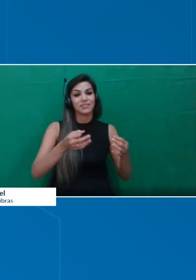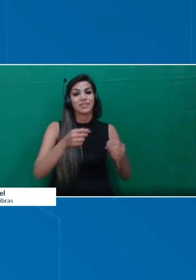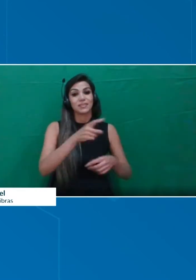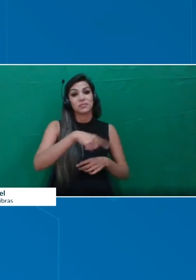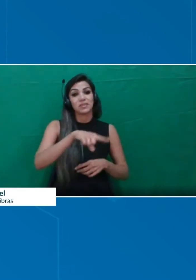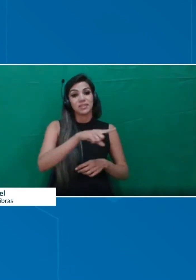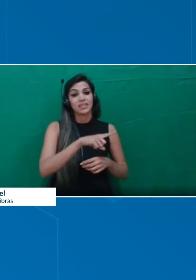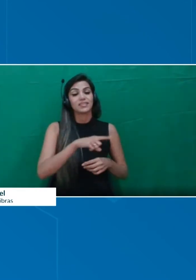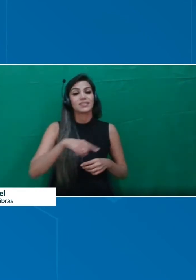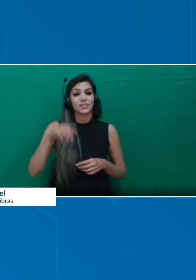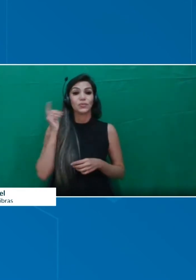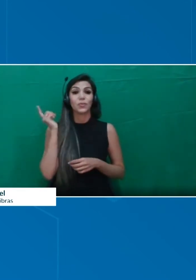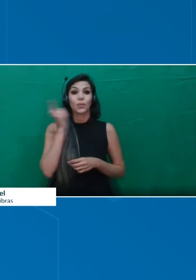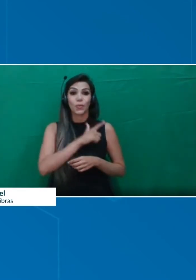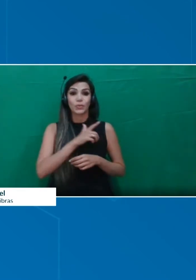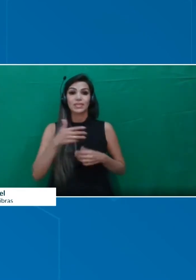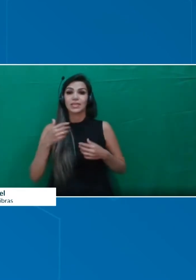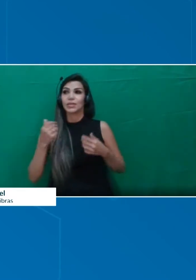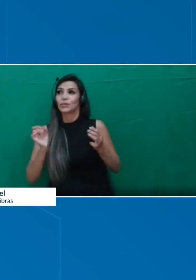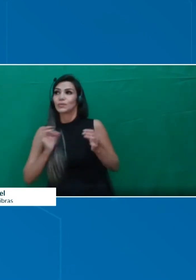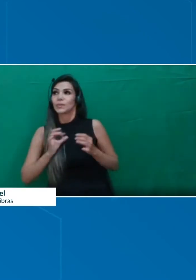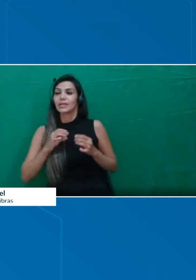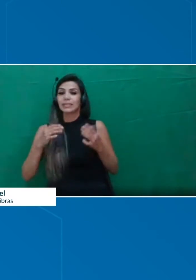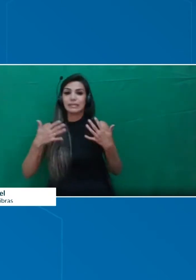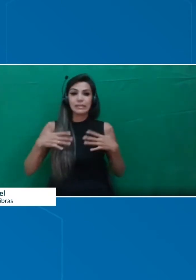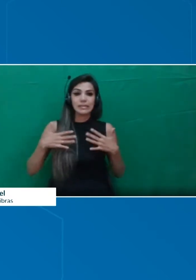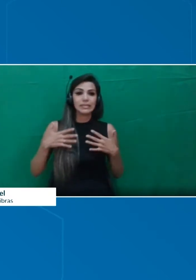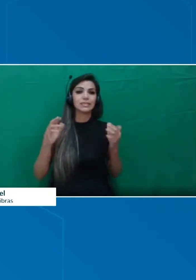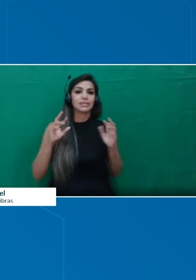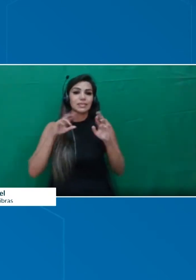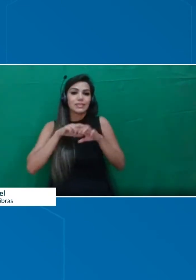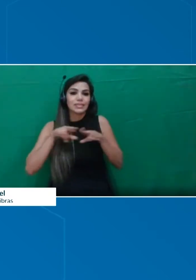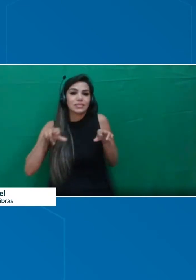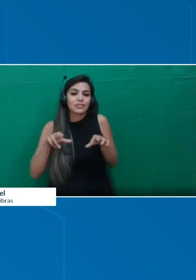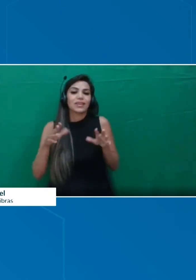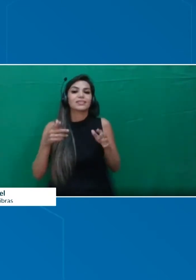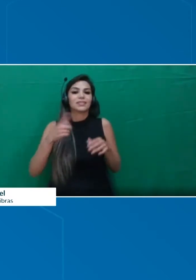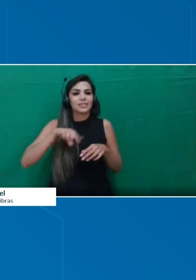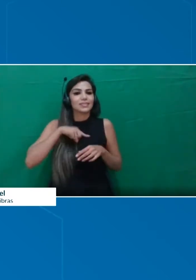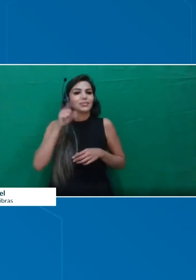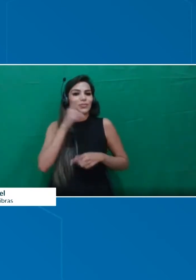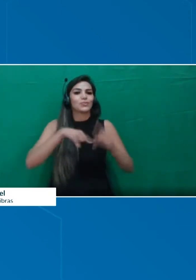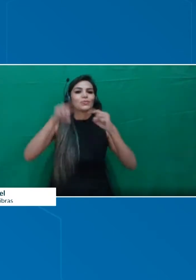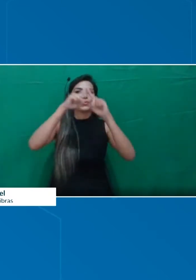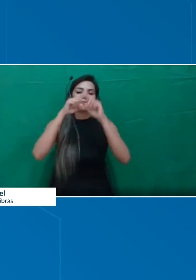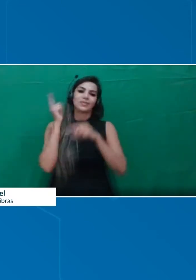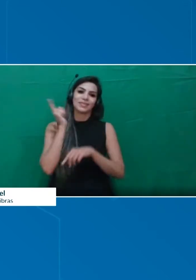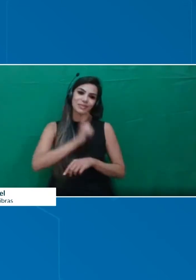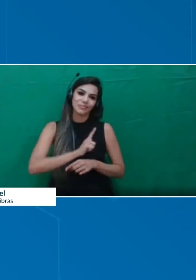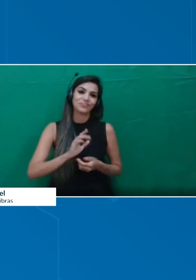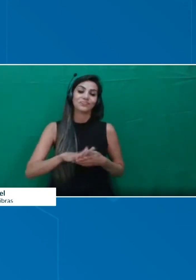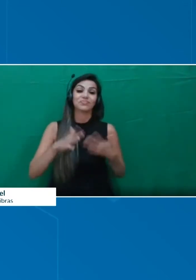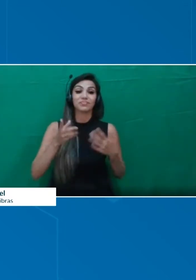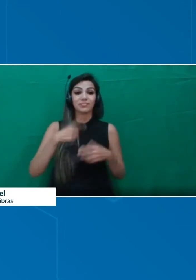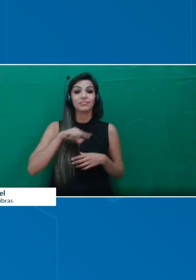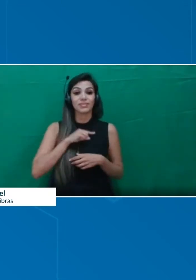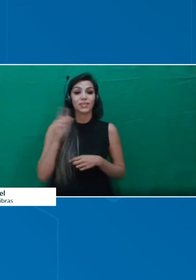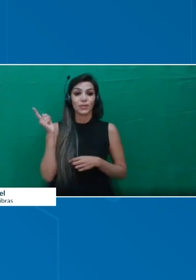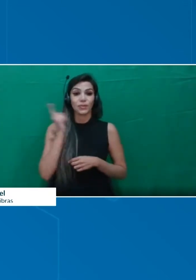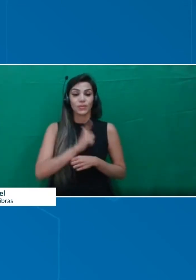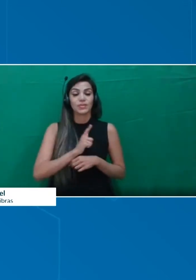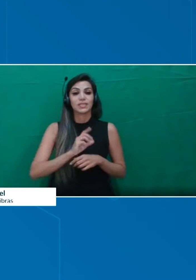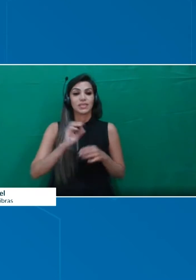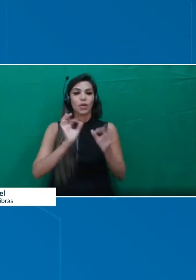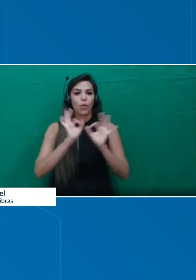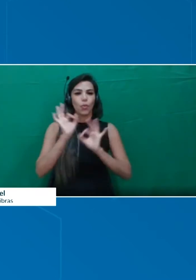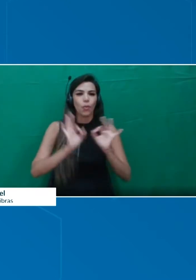os nossos próprios medos, né, em relação a essas propostas inovadoras. A gente conseguiu realizar as atividades, né, a partir